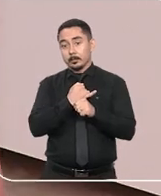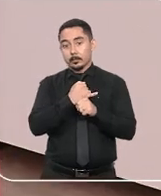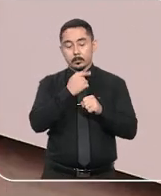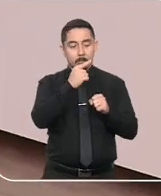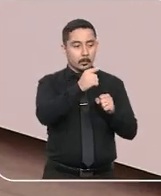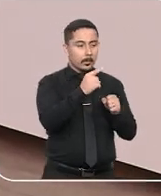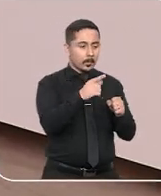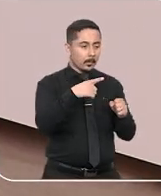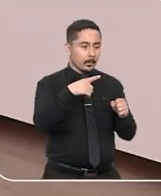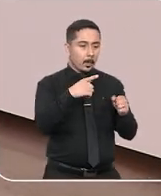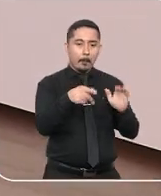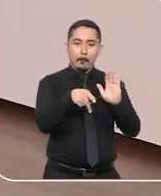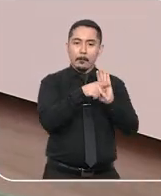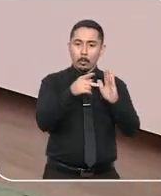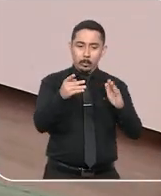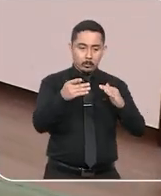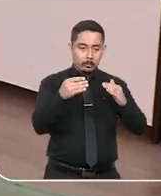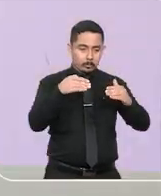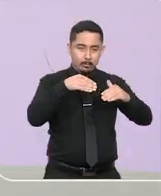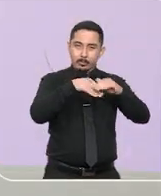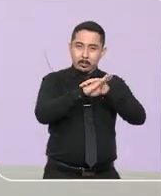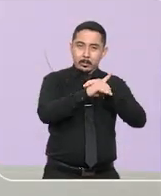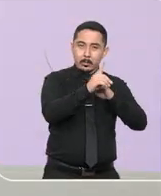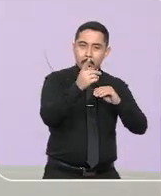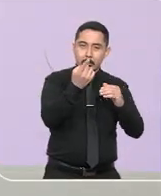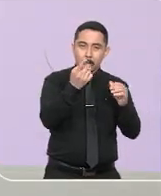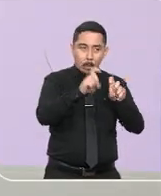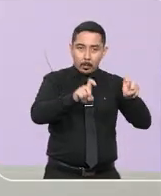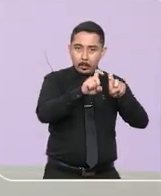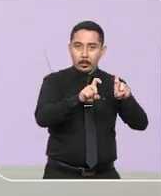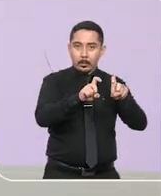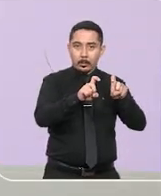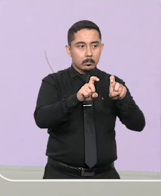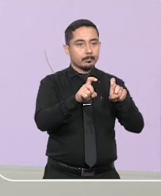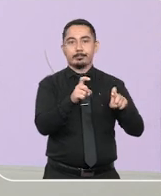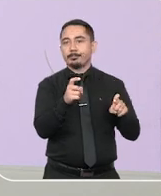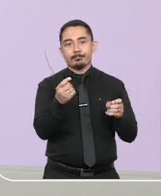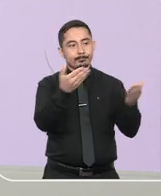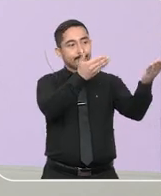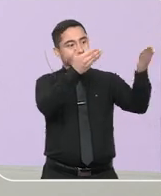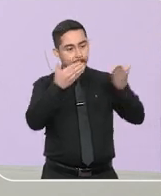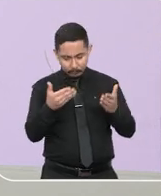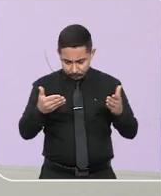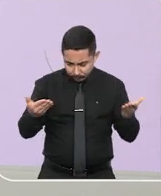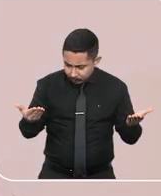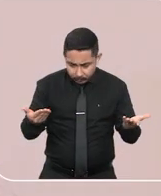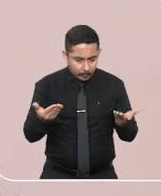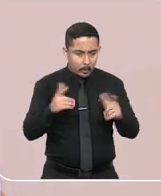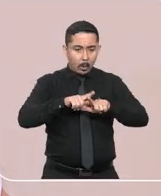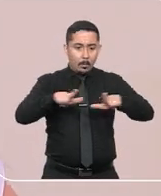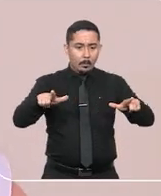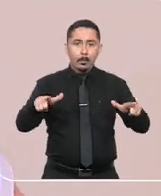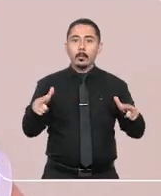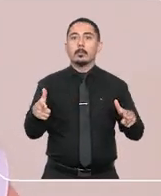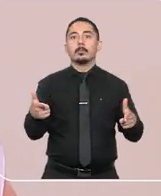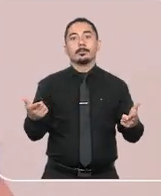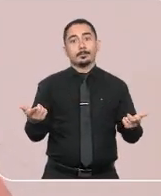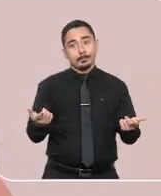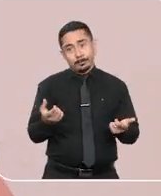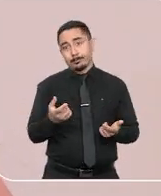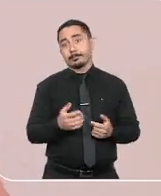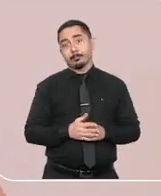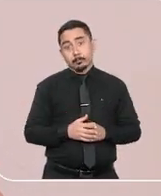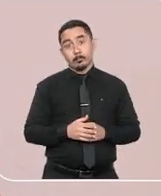lugar da capa de notebook, chegou... Não chegou a capa, chegou só uma embalagem e um plástico dentro da embalagem. Apesar da